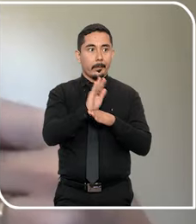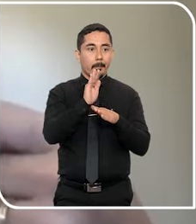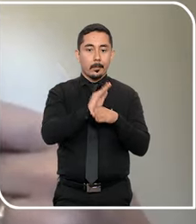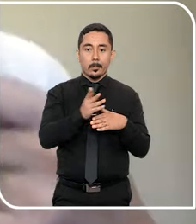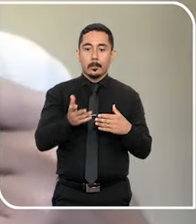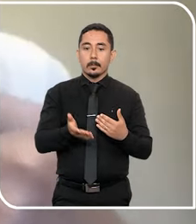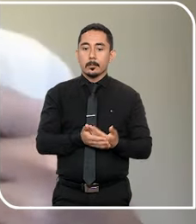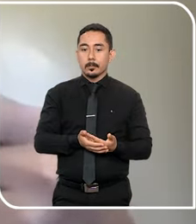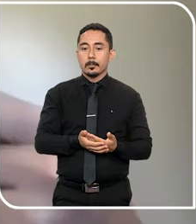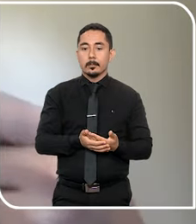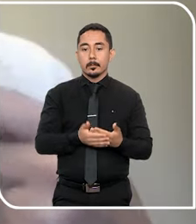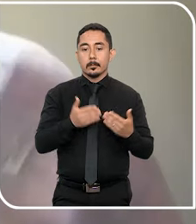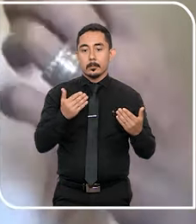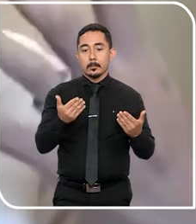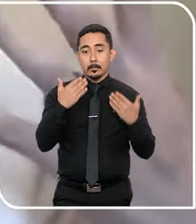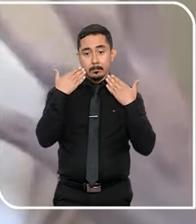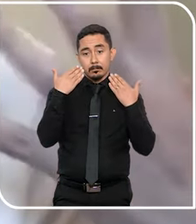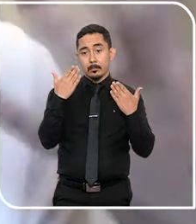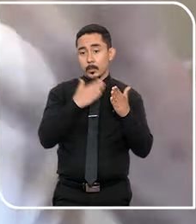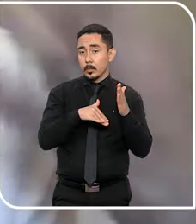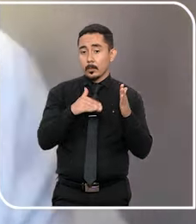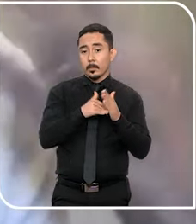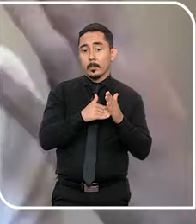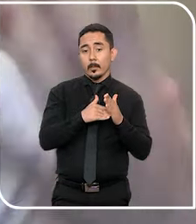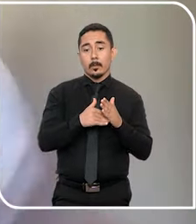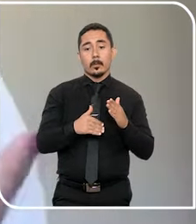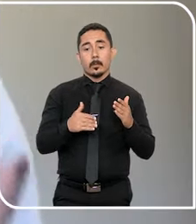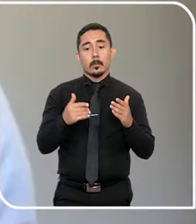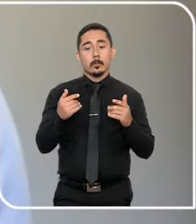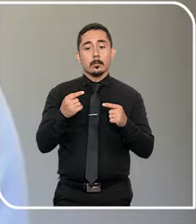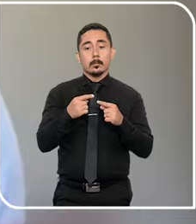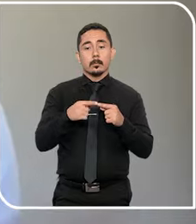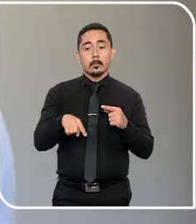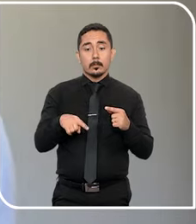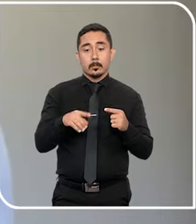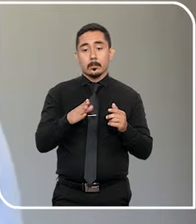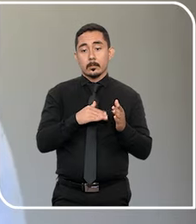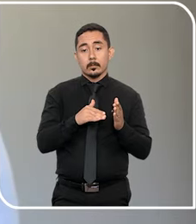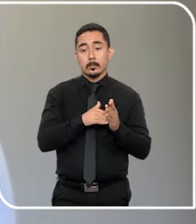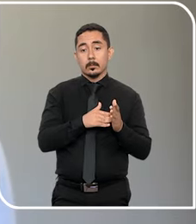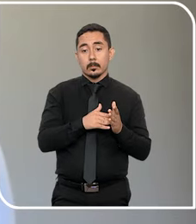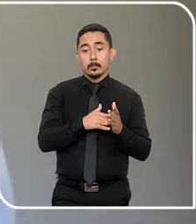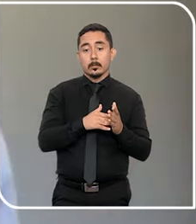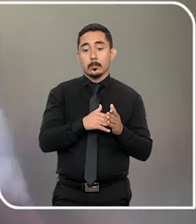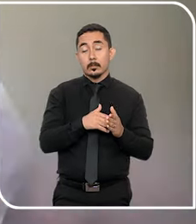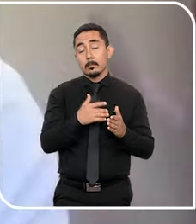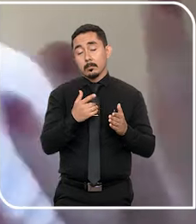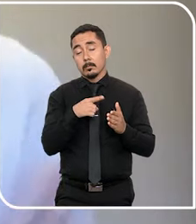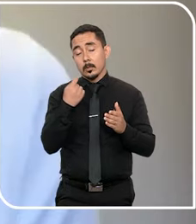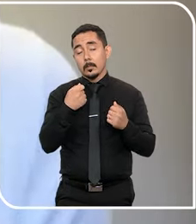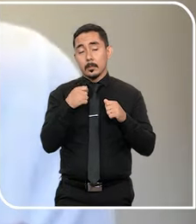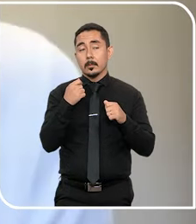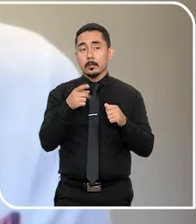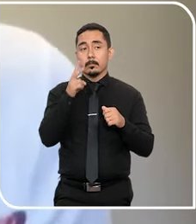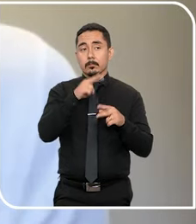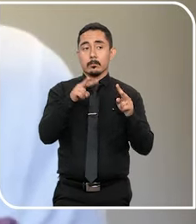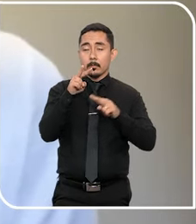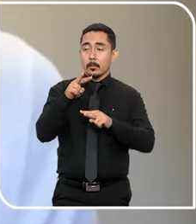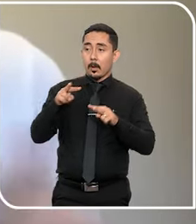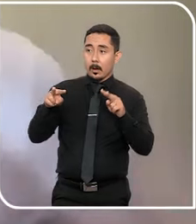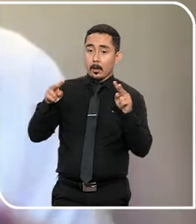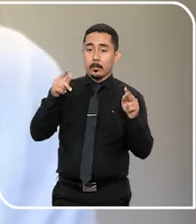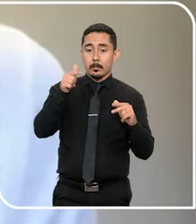televisão e a gente tem que ajudar Então essa é a imagem do passado né não não convivíamos mesmo e eu espero que cada vez mais a gente